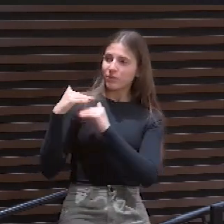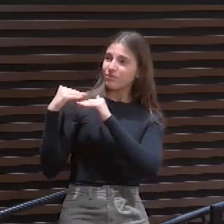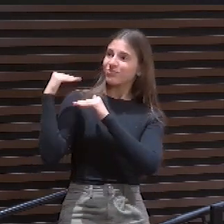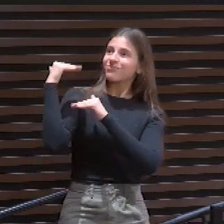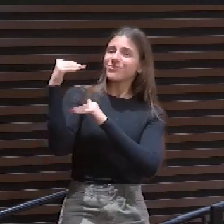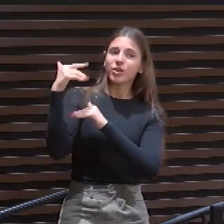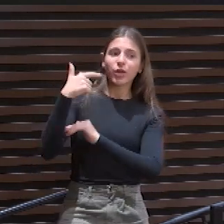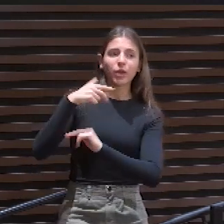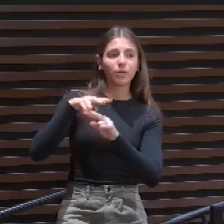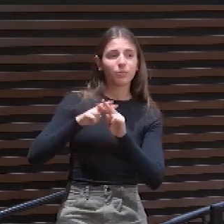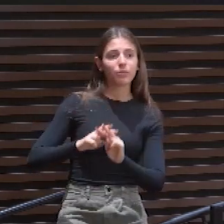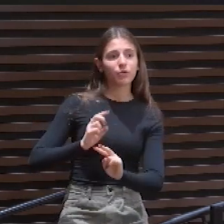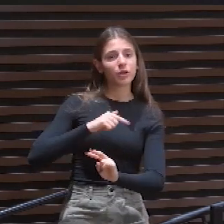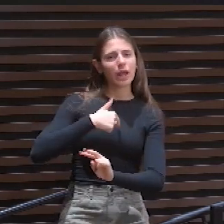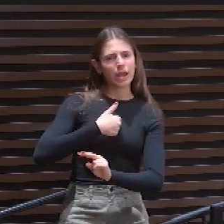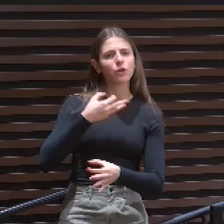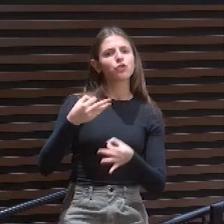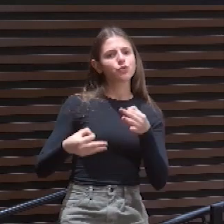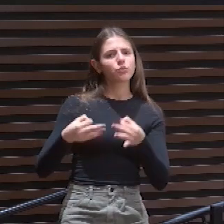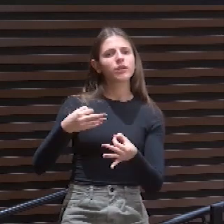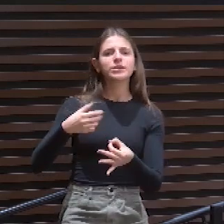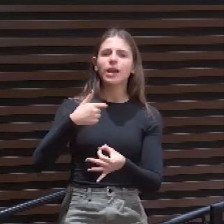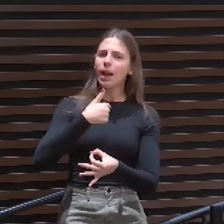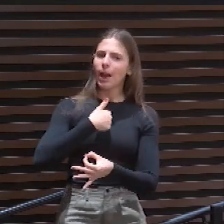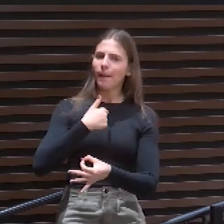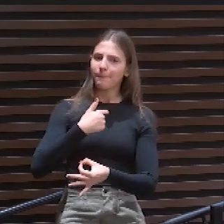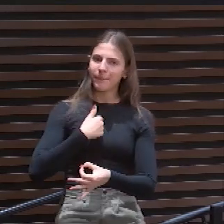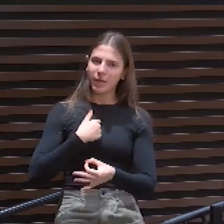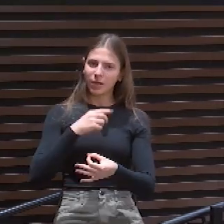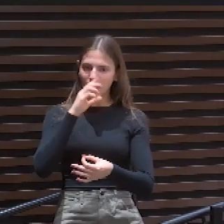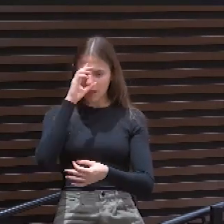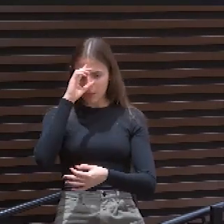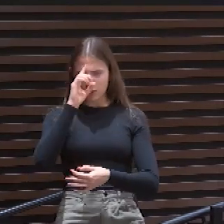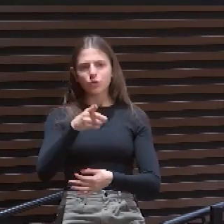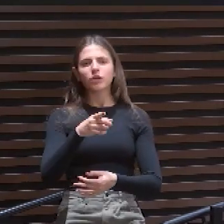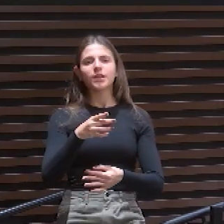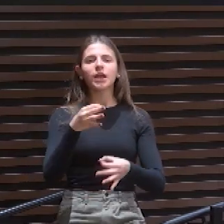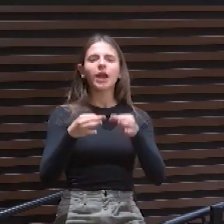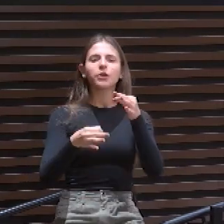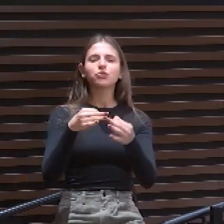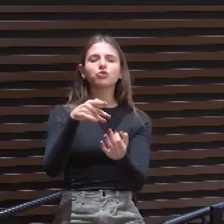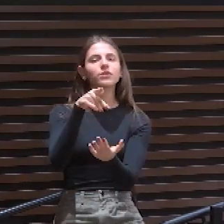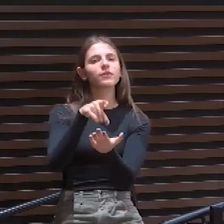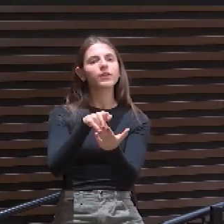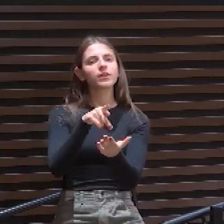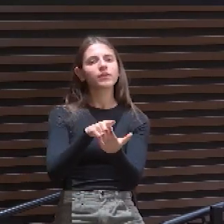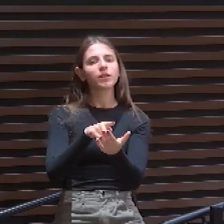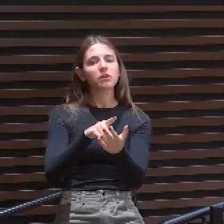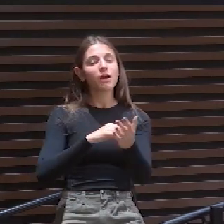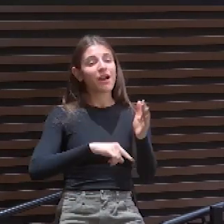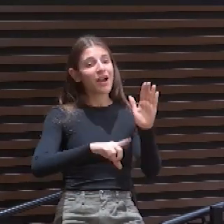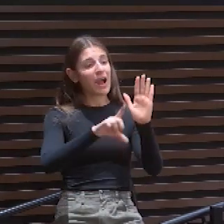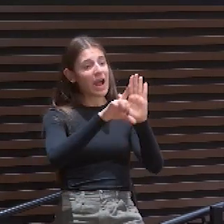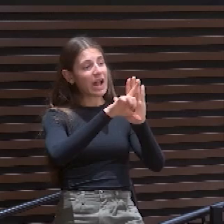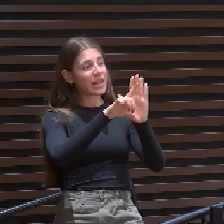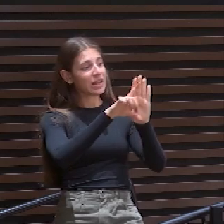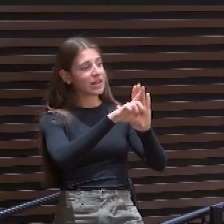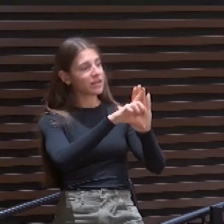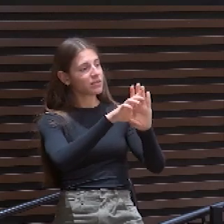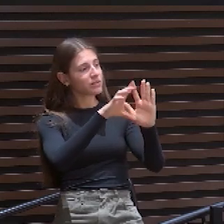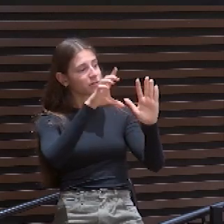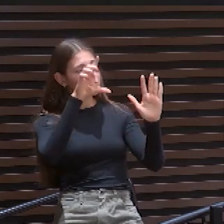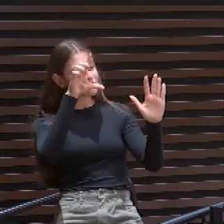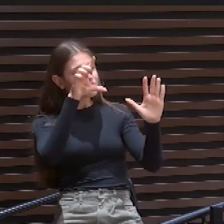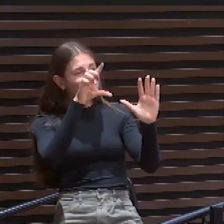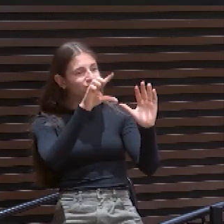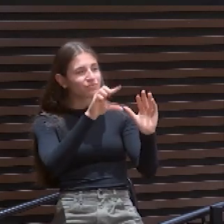ser juiz eu estou certo, a minha sentença é justa e verdadeira, a lei foi esmorecendo até acabar, eu deixei de